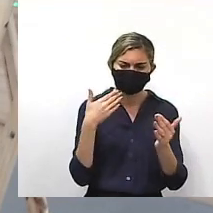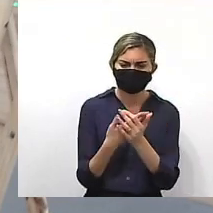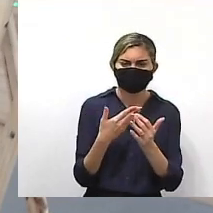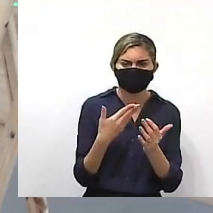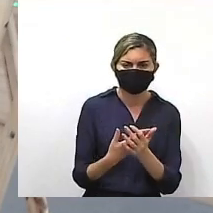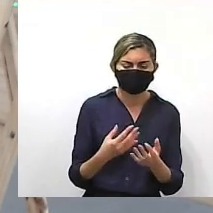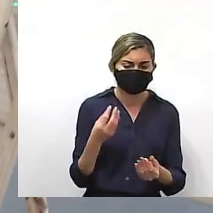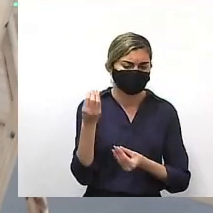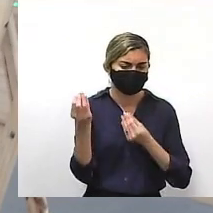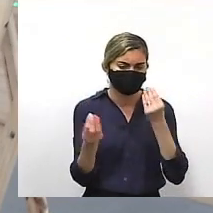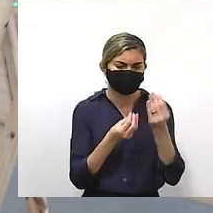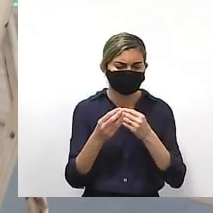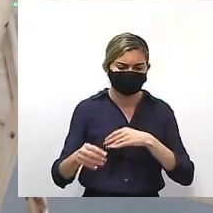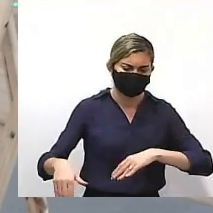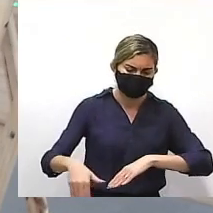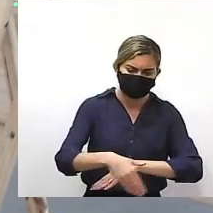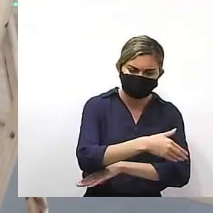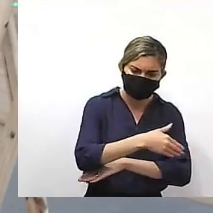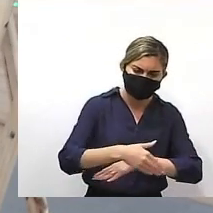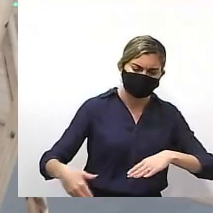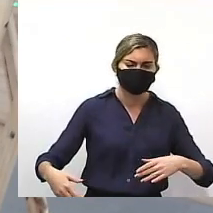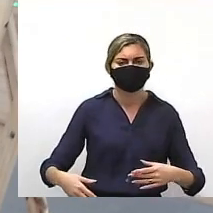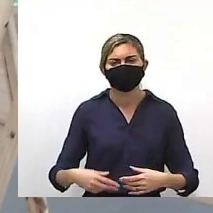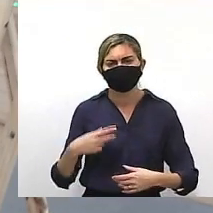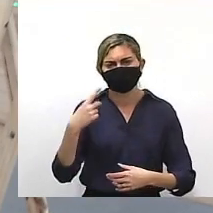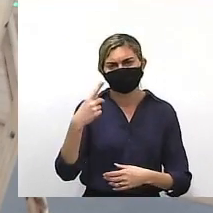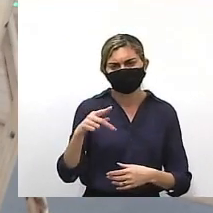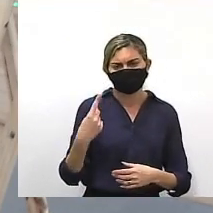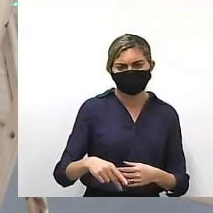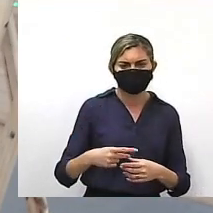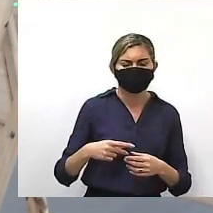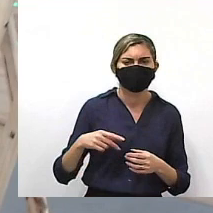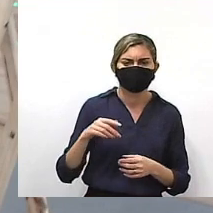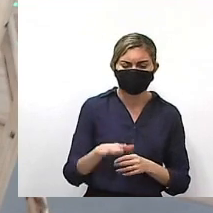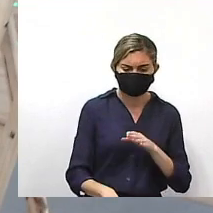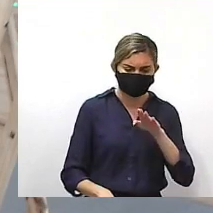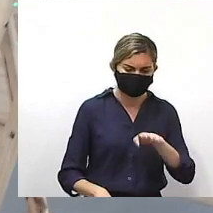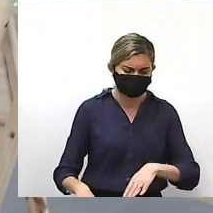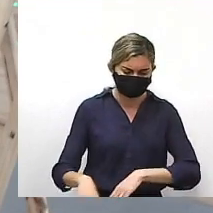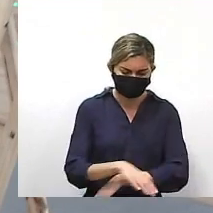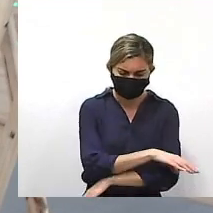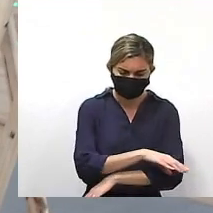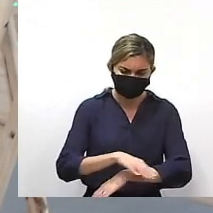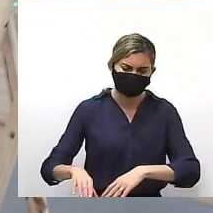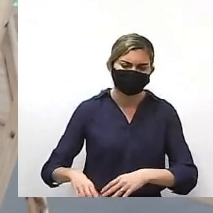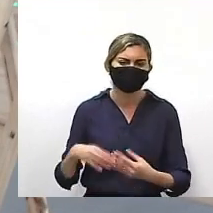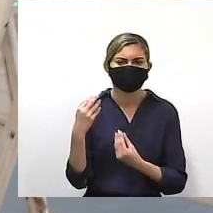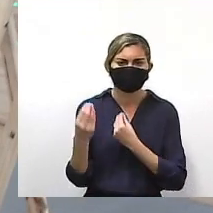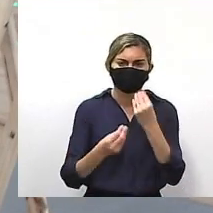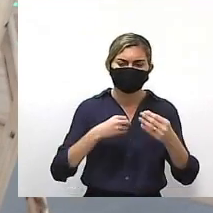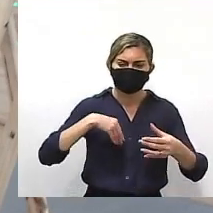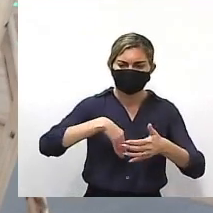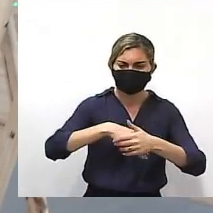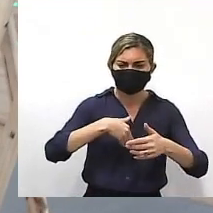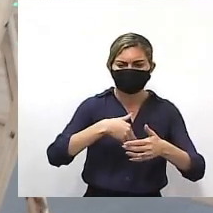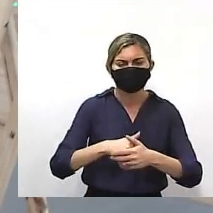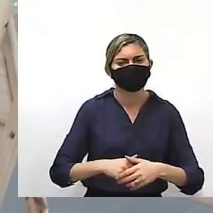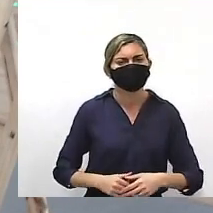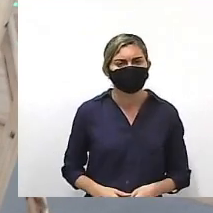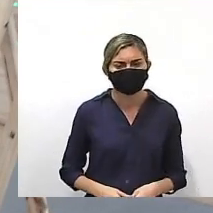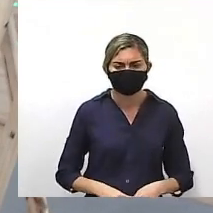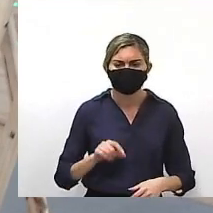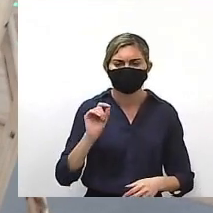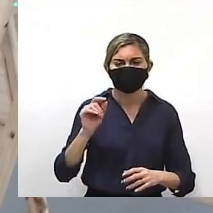Como são as suas ruas? Como são as suas calçadas? Como é o campo de futebol?